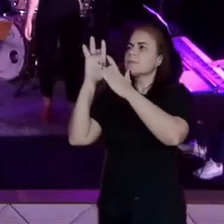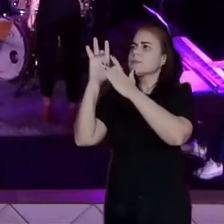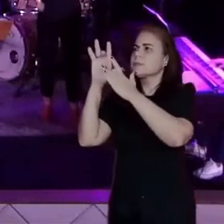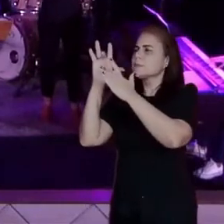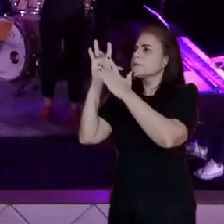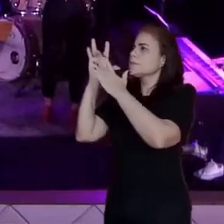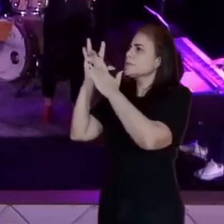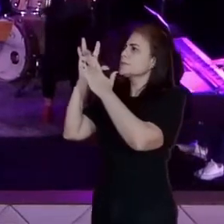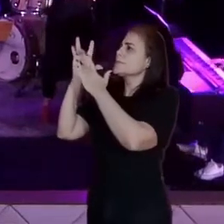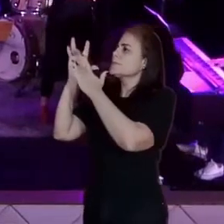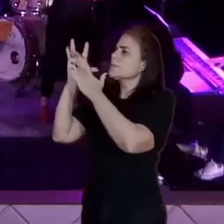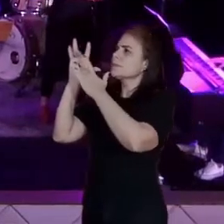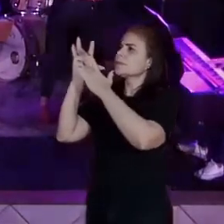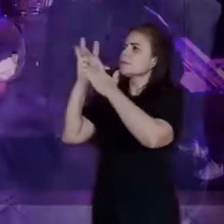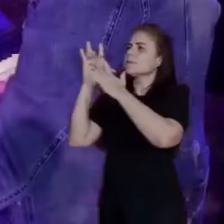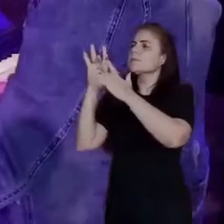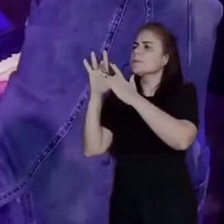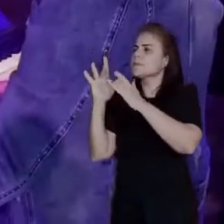é